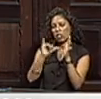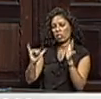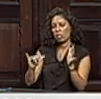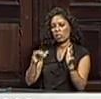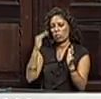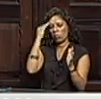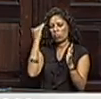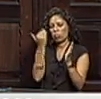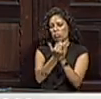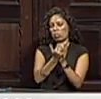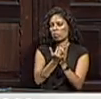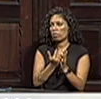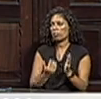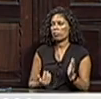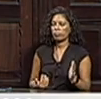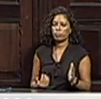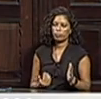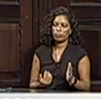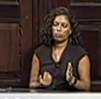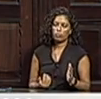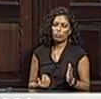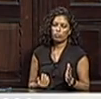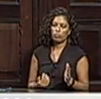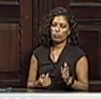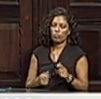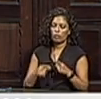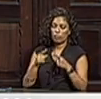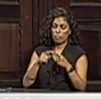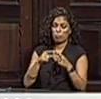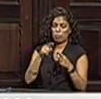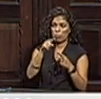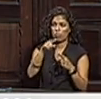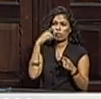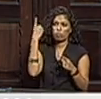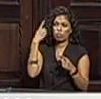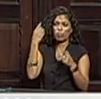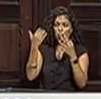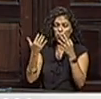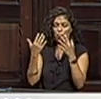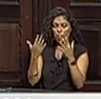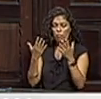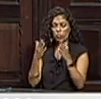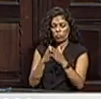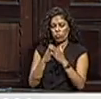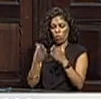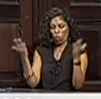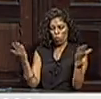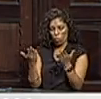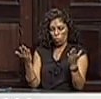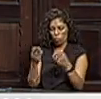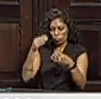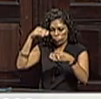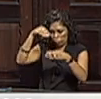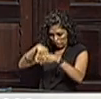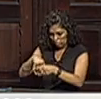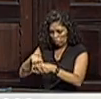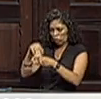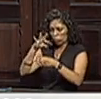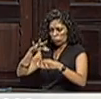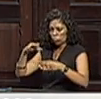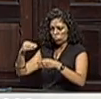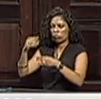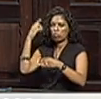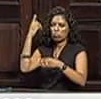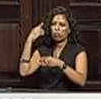duplo apelo. Em primeiro lugar, para que a gente conclua a votação, tenha quórum e os deputados votem.